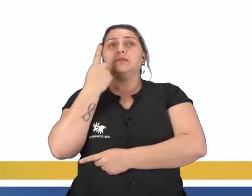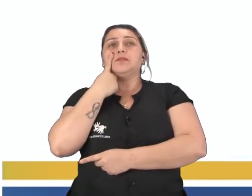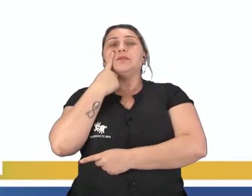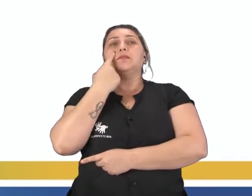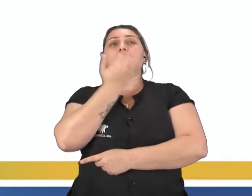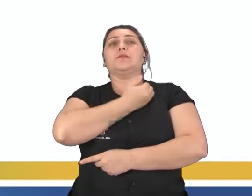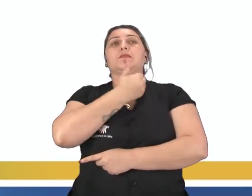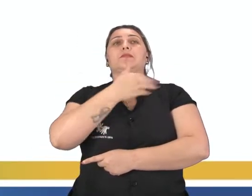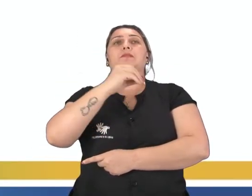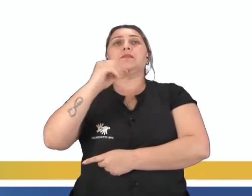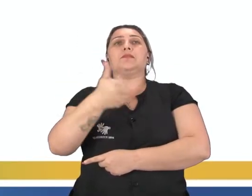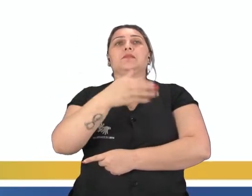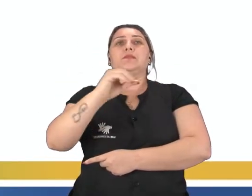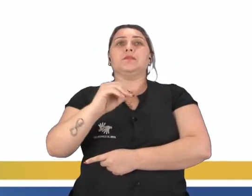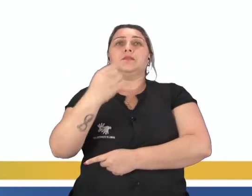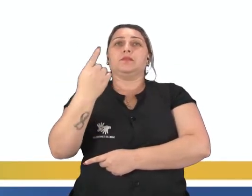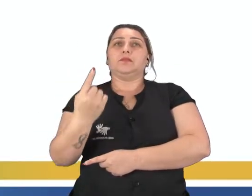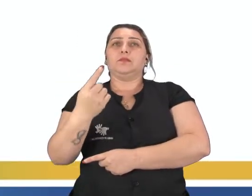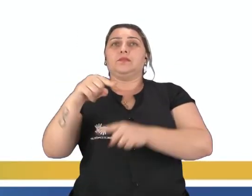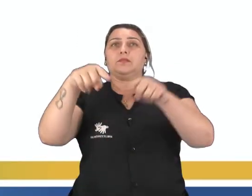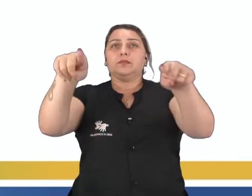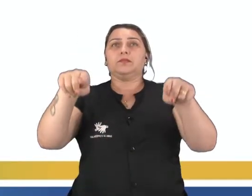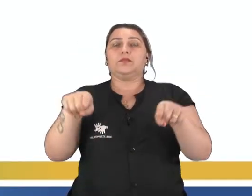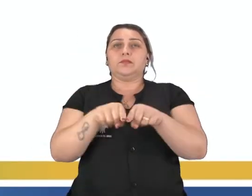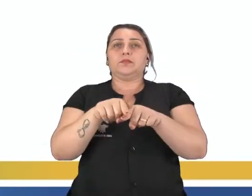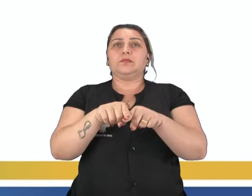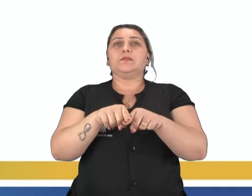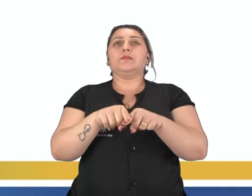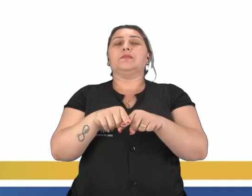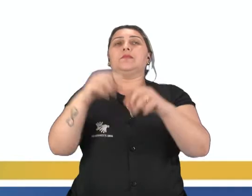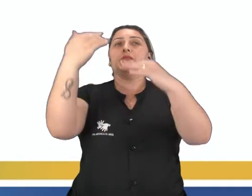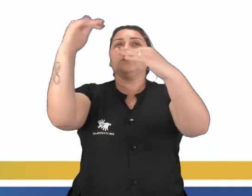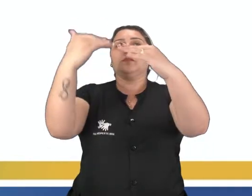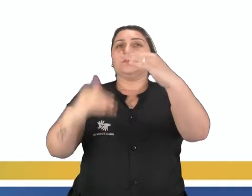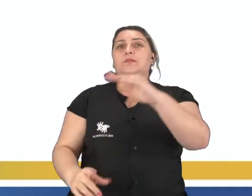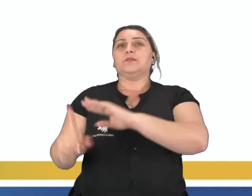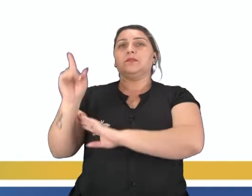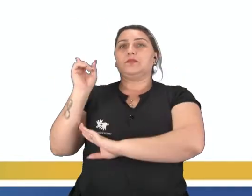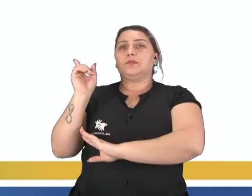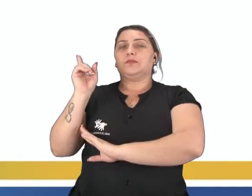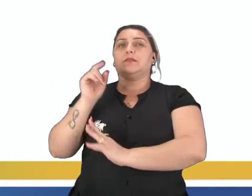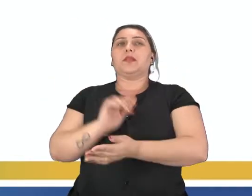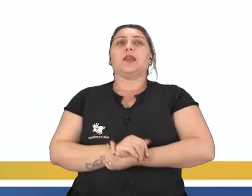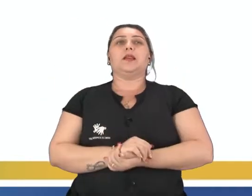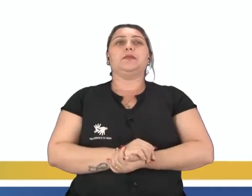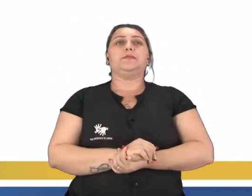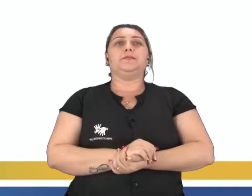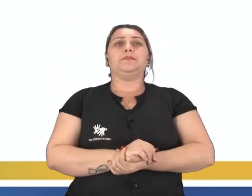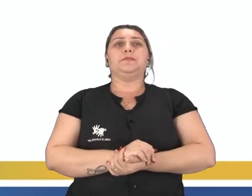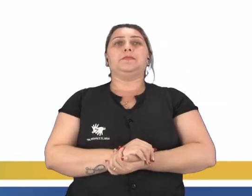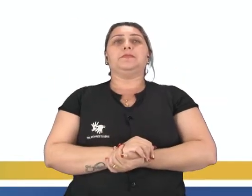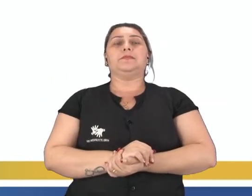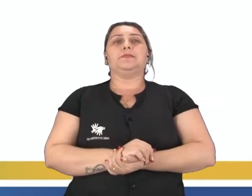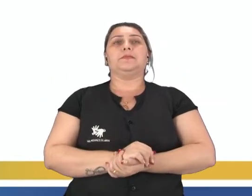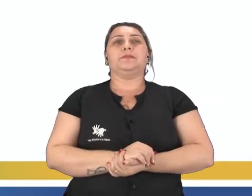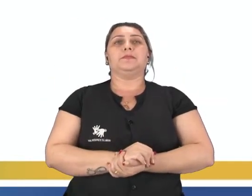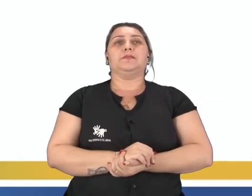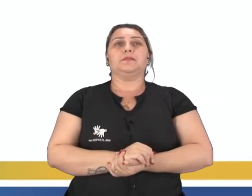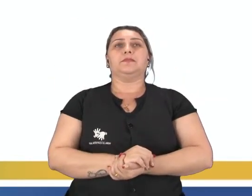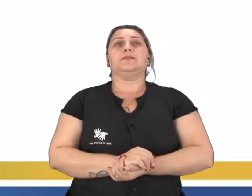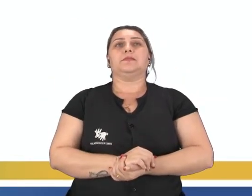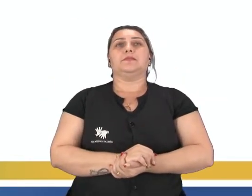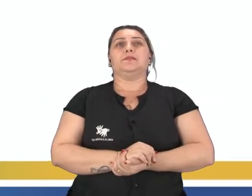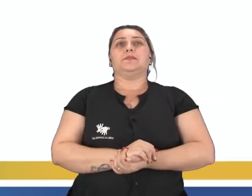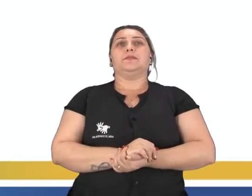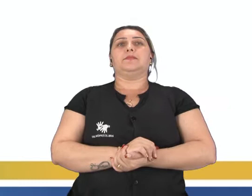números 100, 10 e 1 no quadro de ordens a seguir, né? Nós temos aí o 100, que o 1 está na centena,